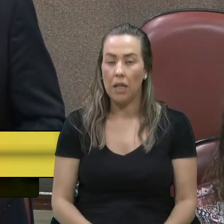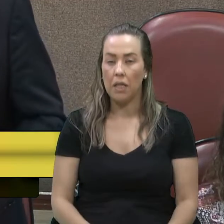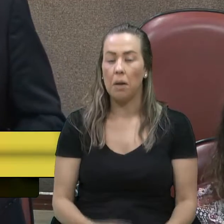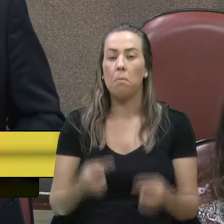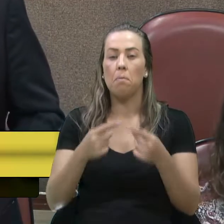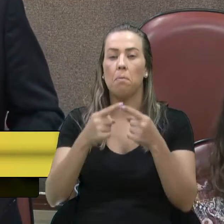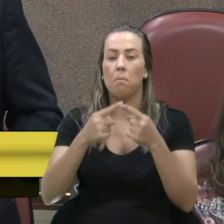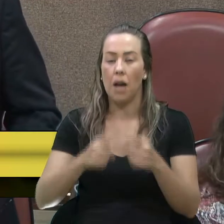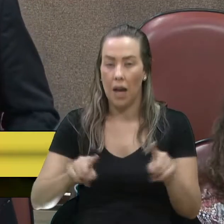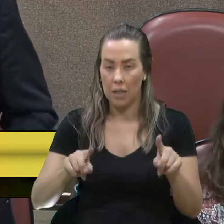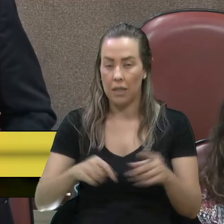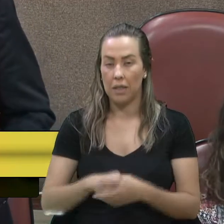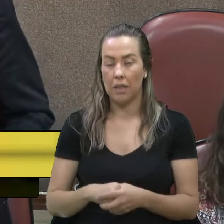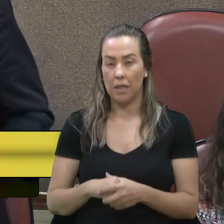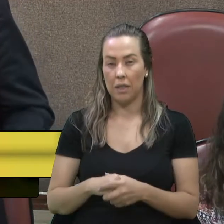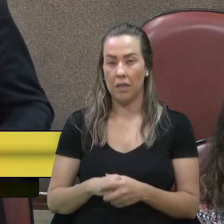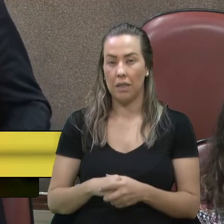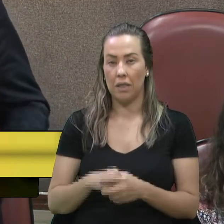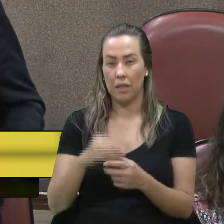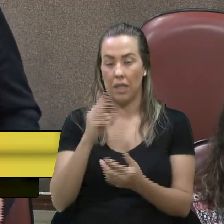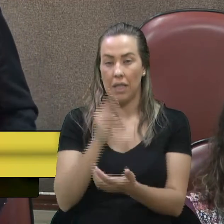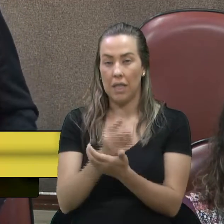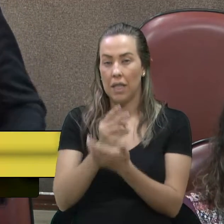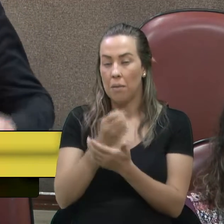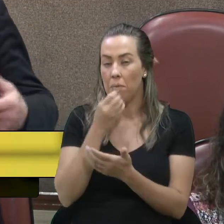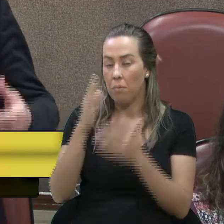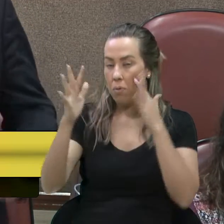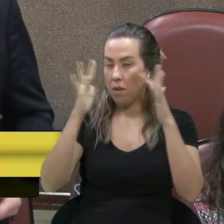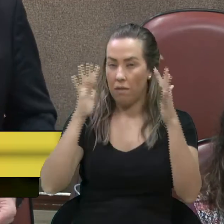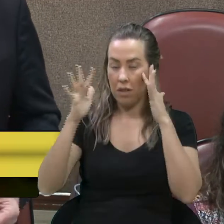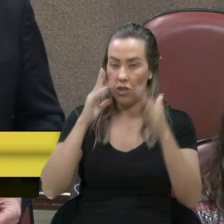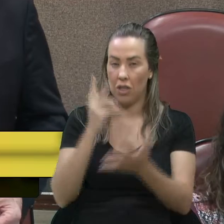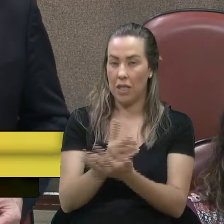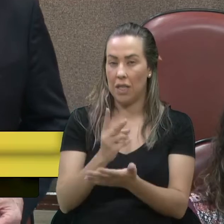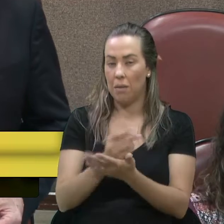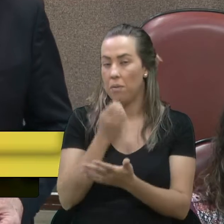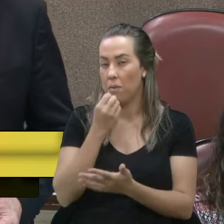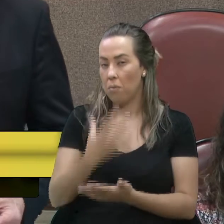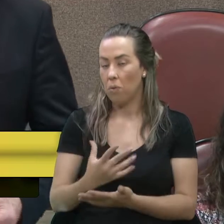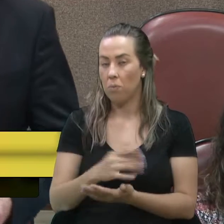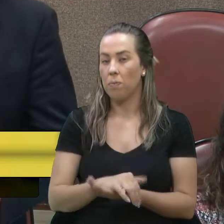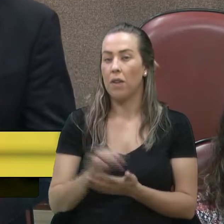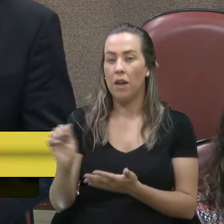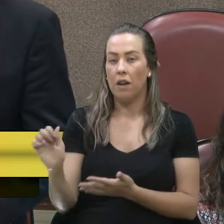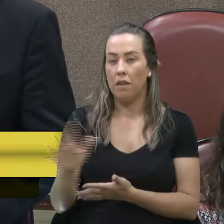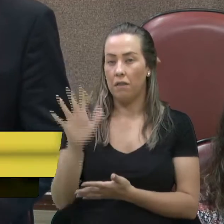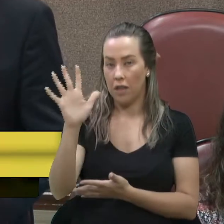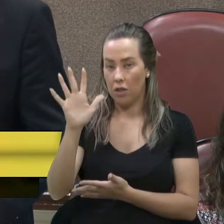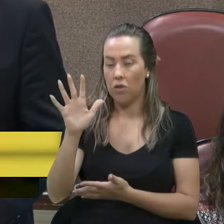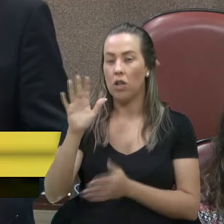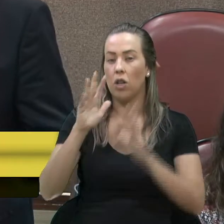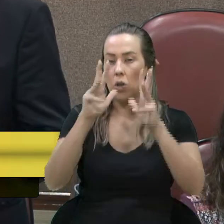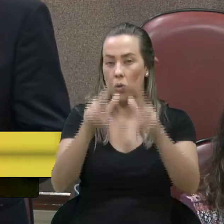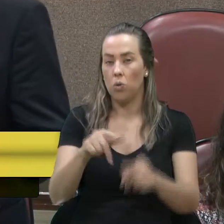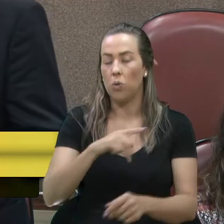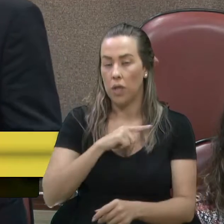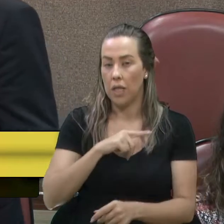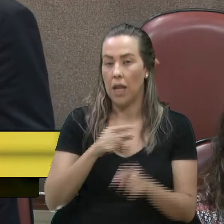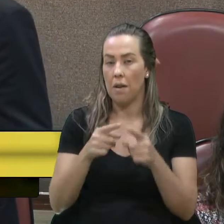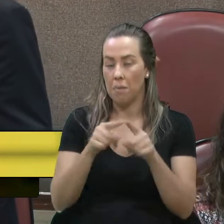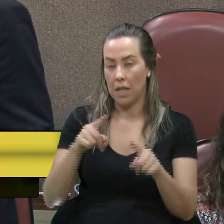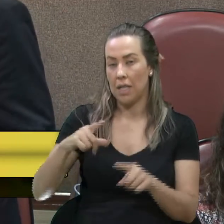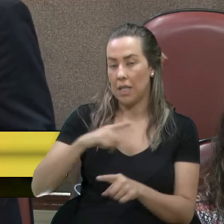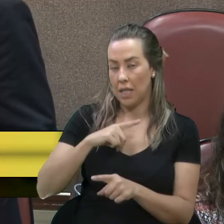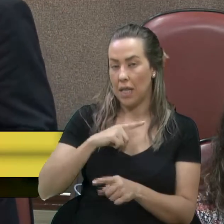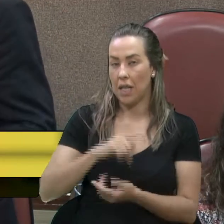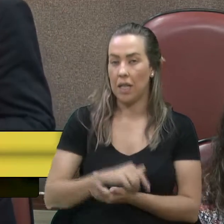qualquer forma, sempre é bom refletir, sempre é bom valorizar aquilo que existe, mas também temos